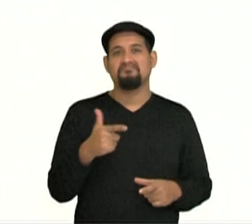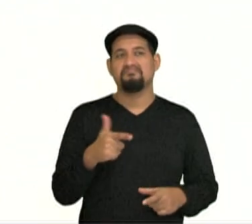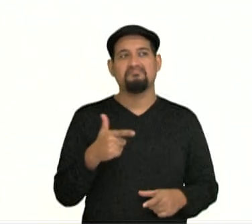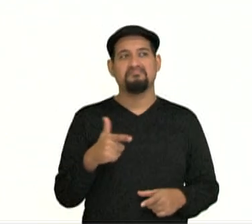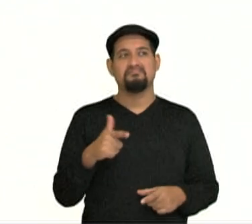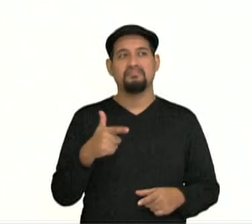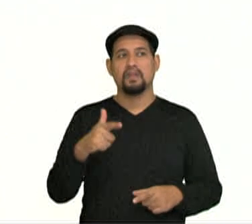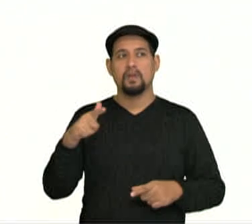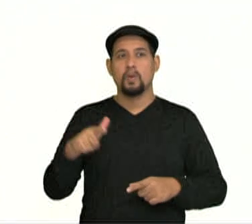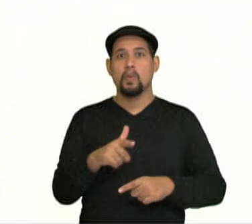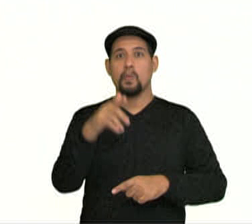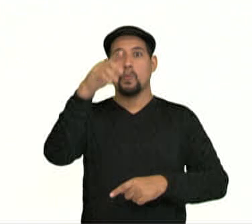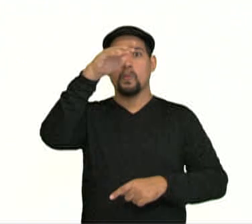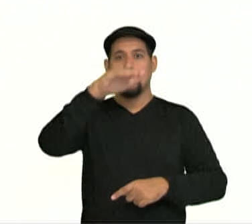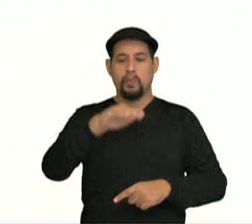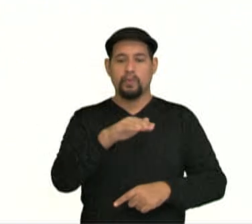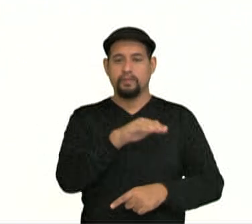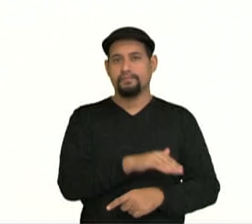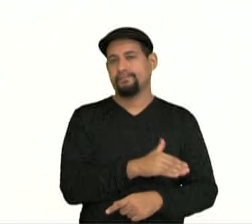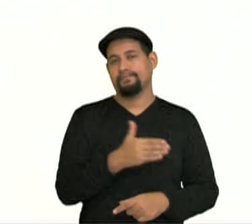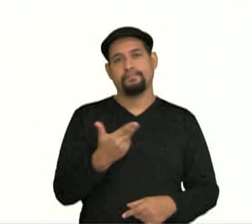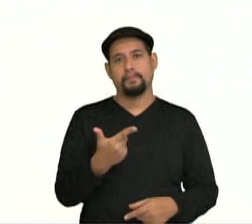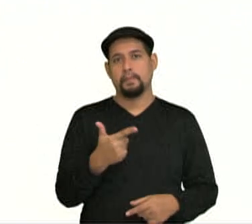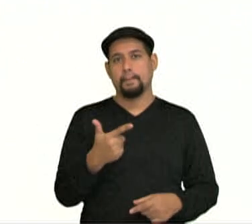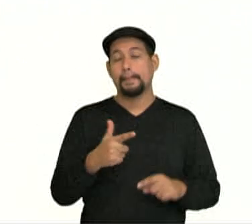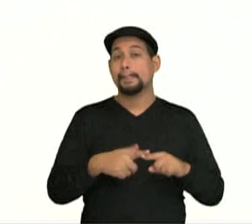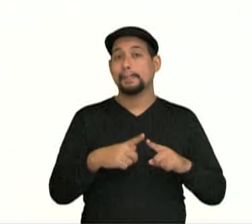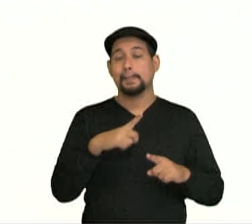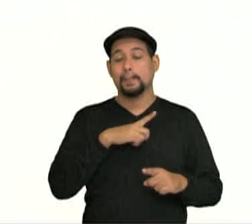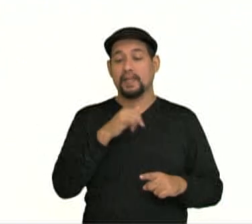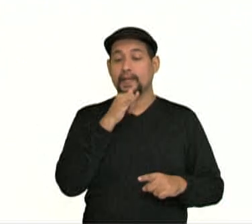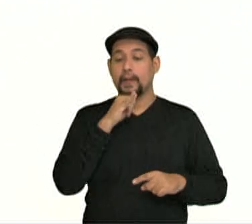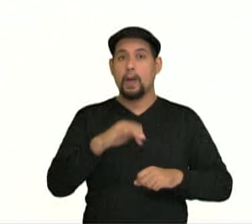grandes elevações. E além disso, temos as